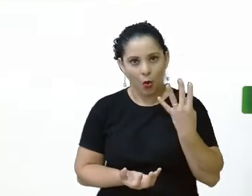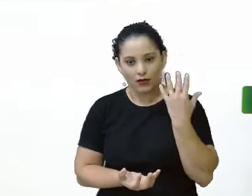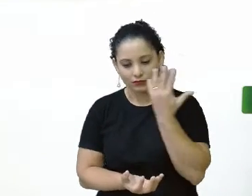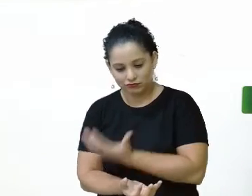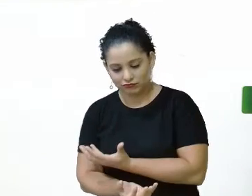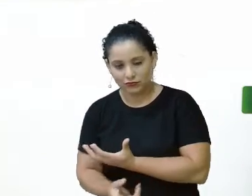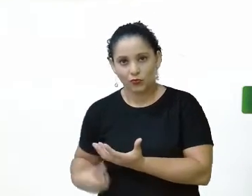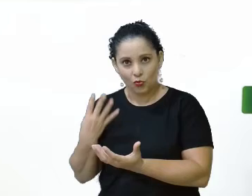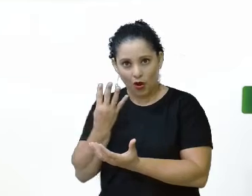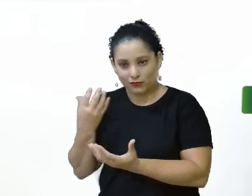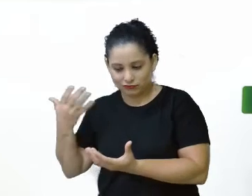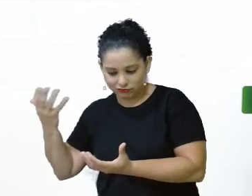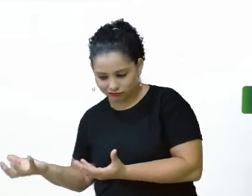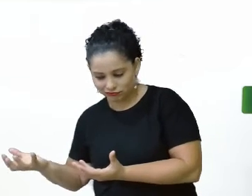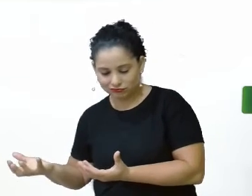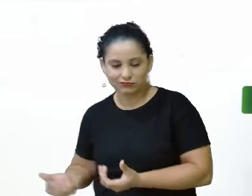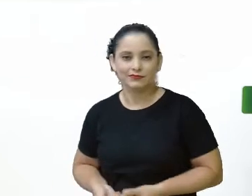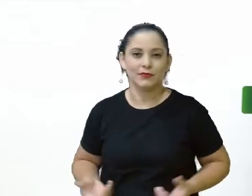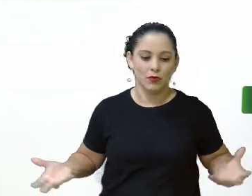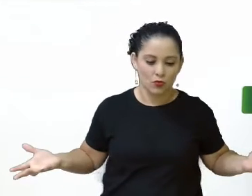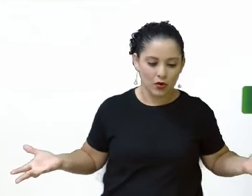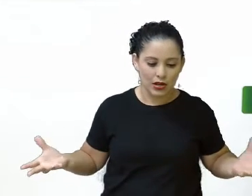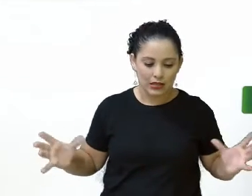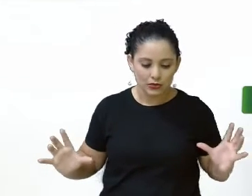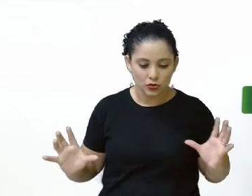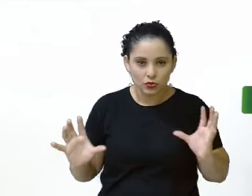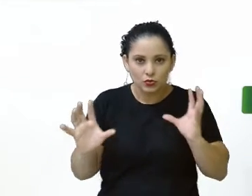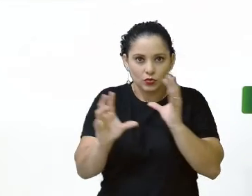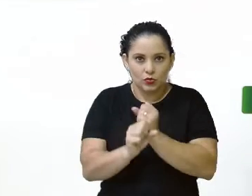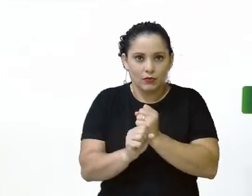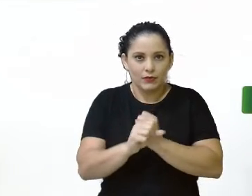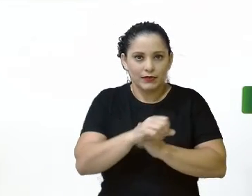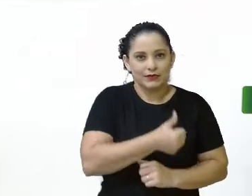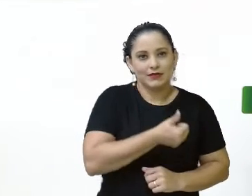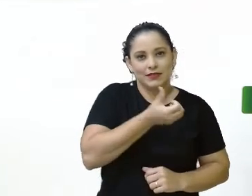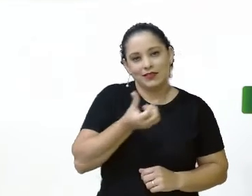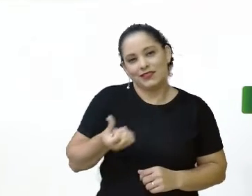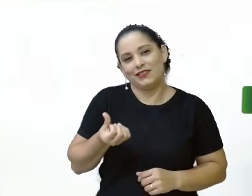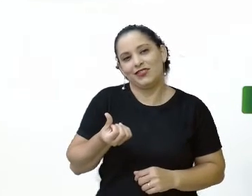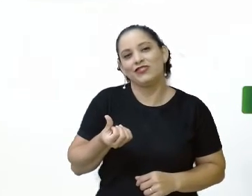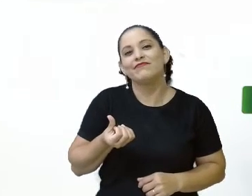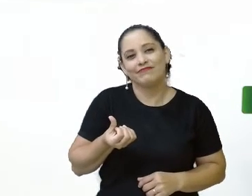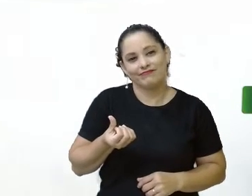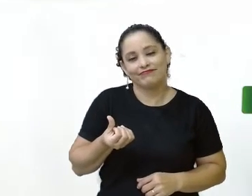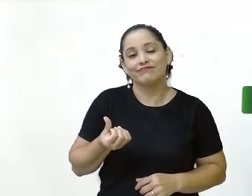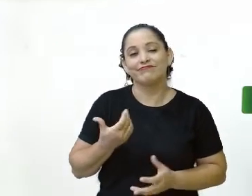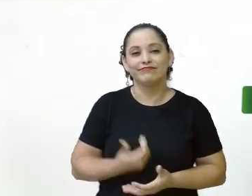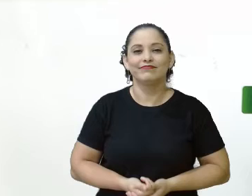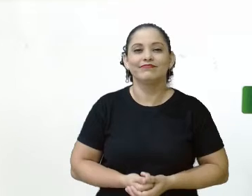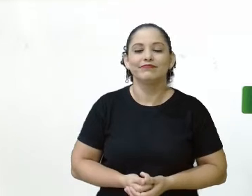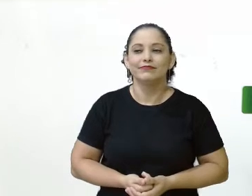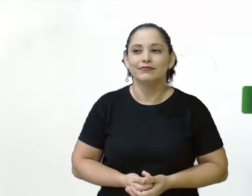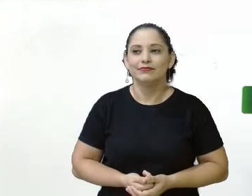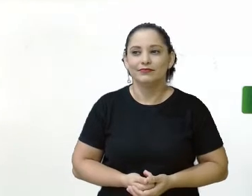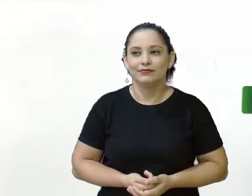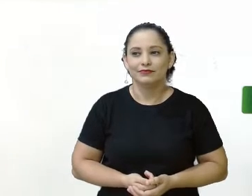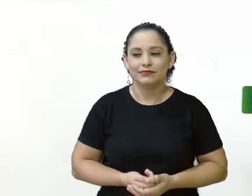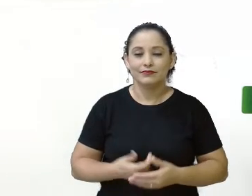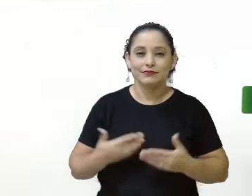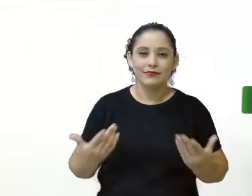seguinte: 16 maçãs divididas em 4 cestas resultam em